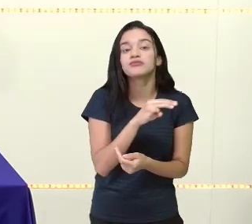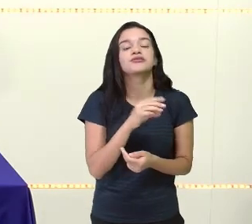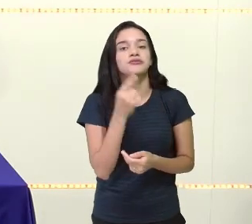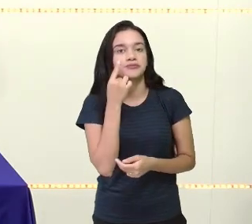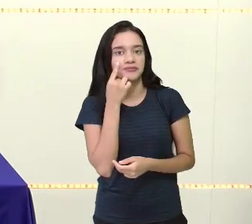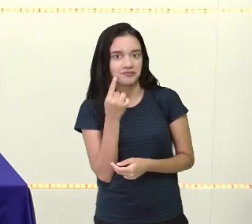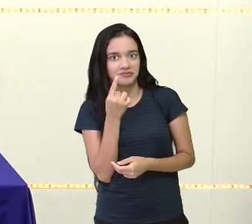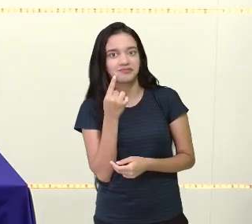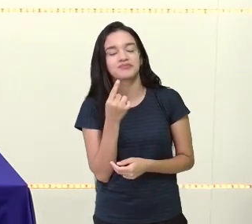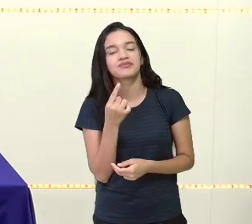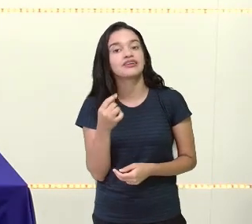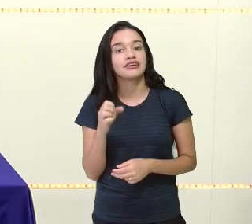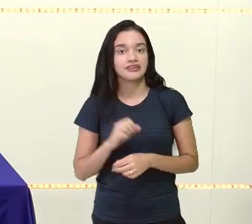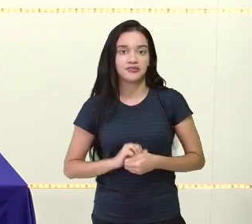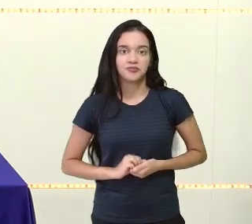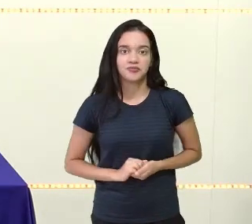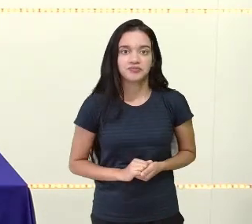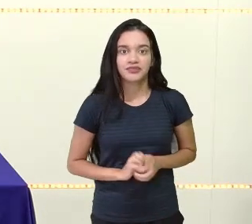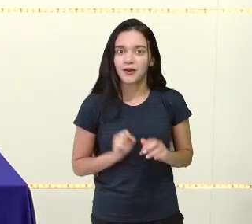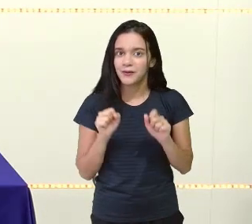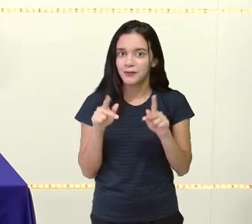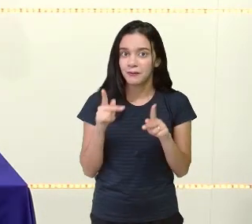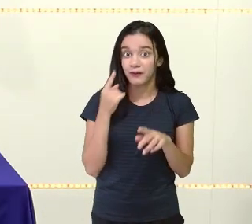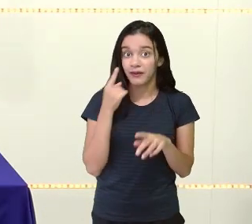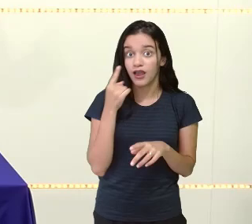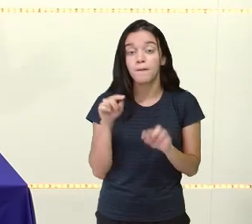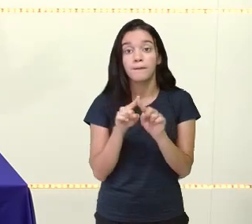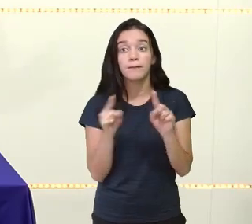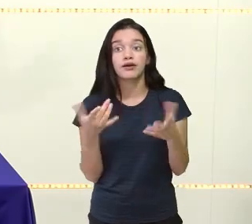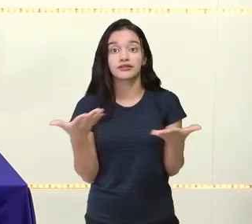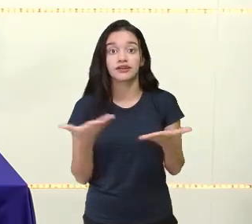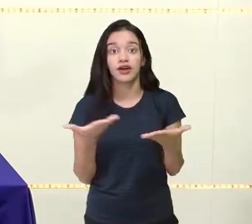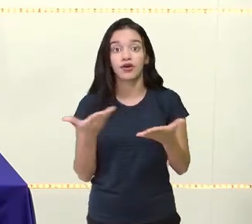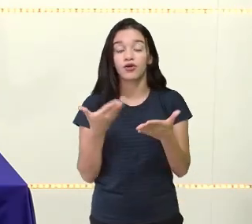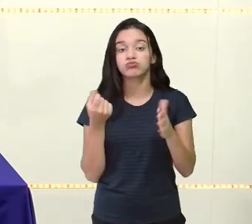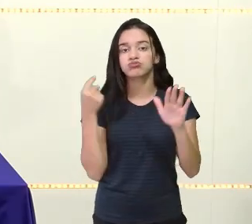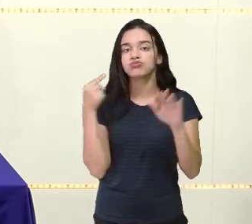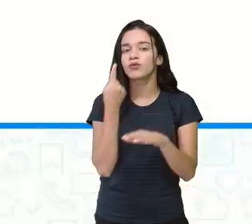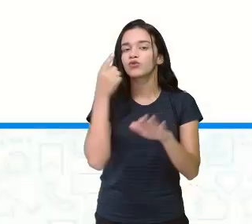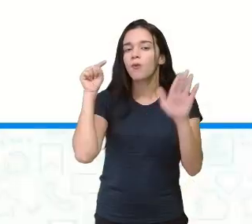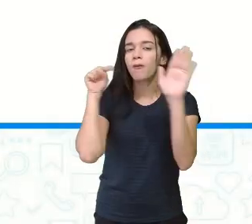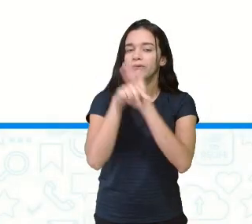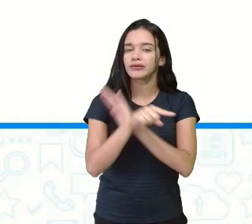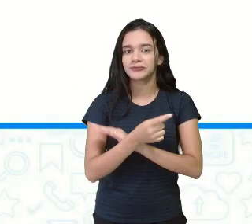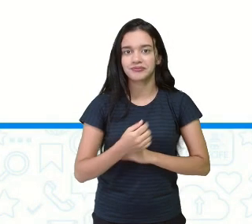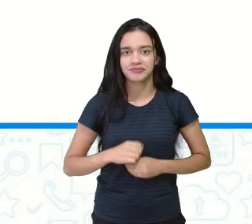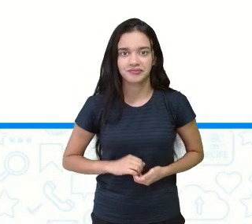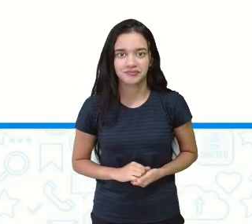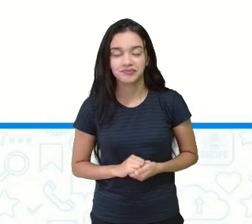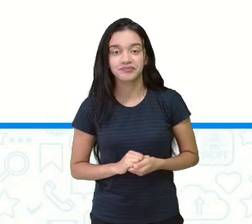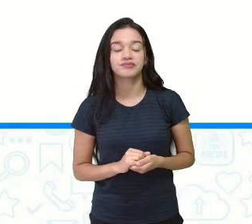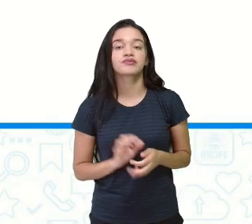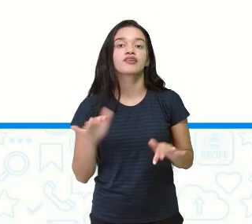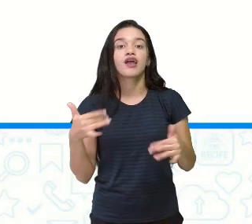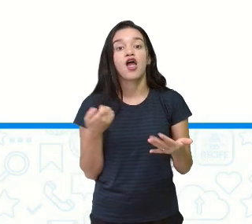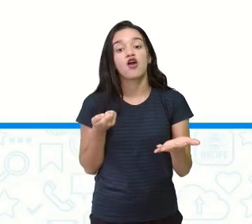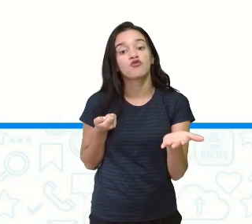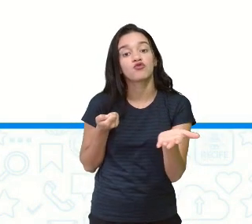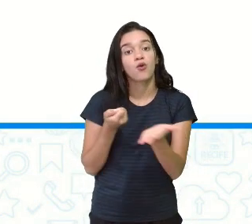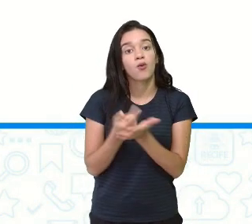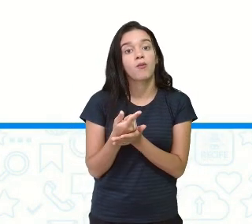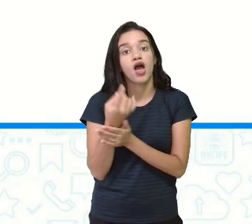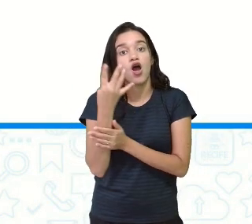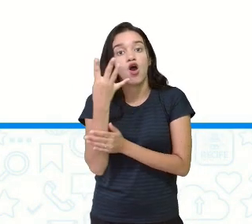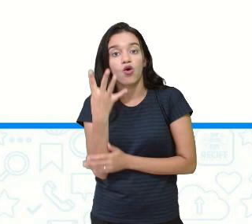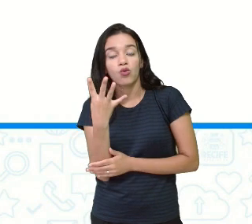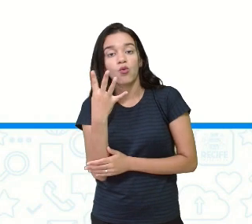2 metros, vão ser 200 centímetros, ok? Mas vamos para mais um probleminha aqui. Vou comprar